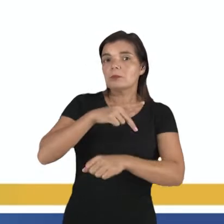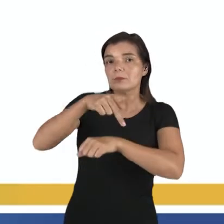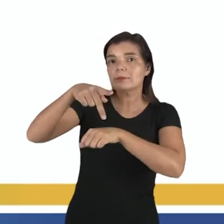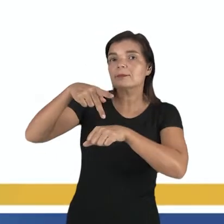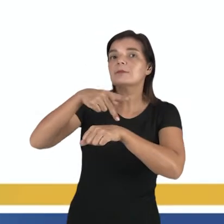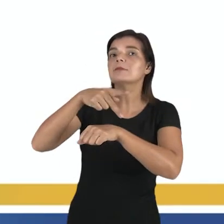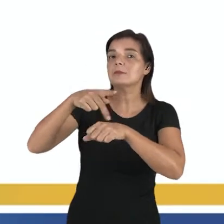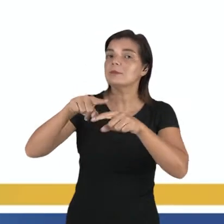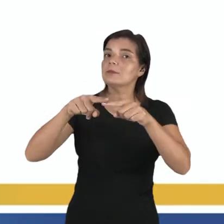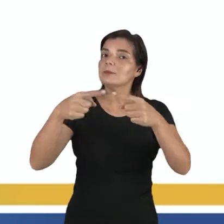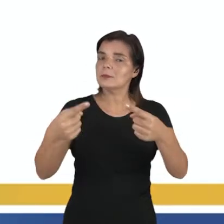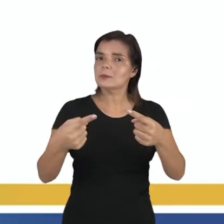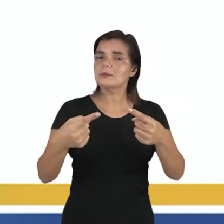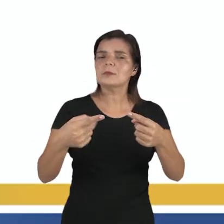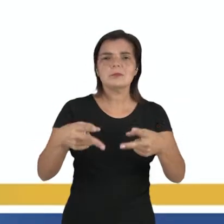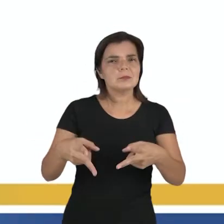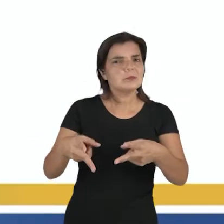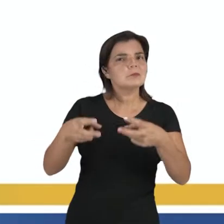diversidade cultural.